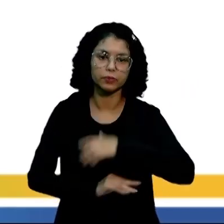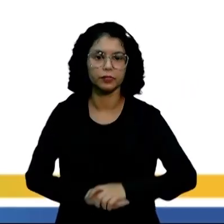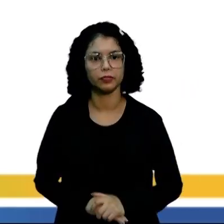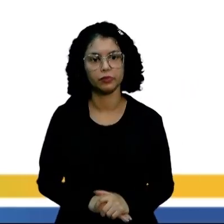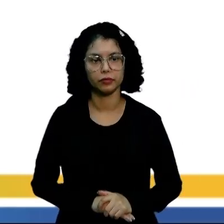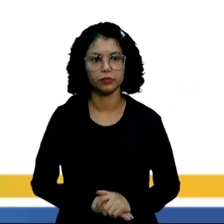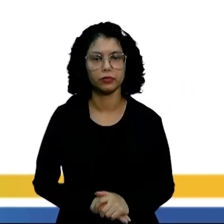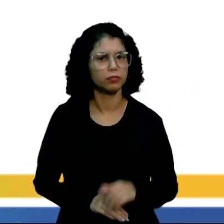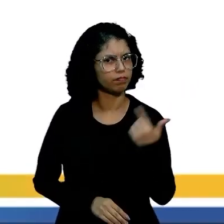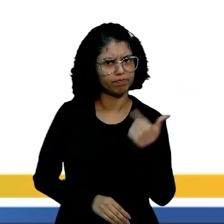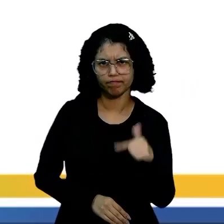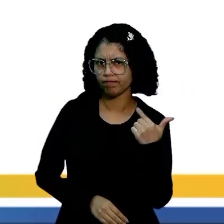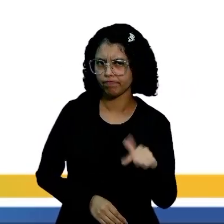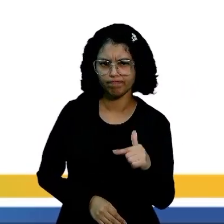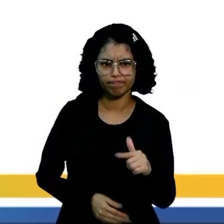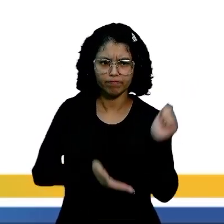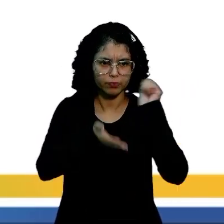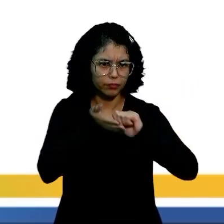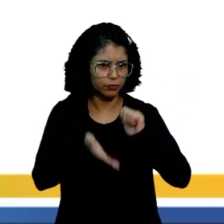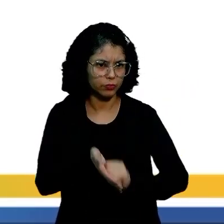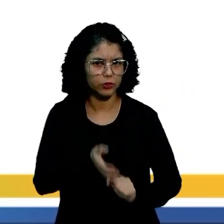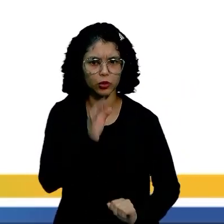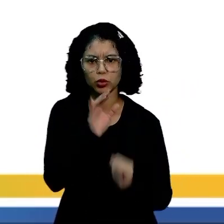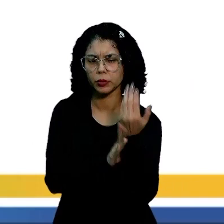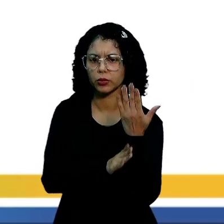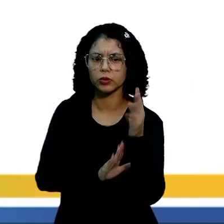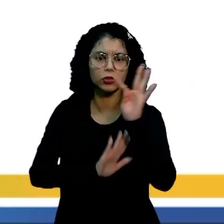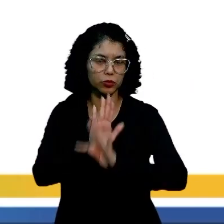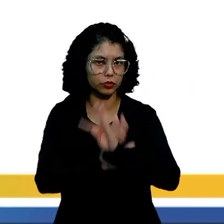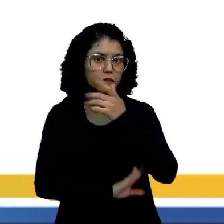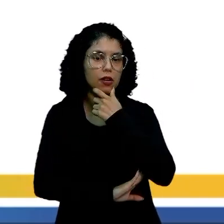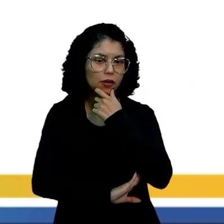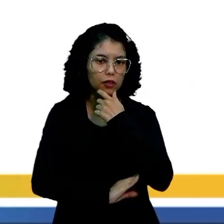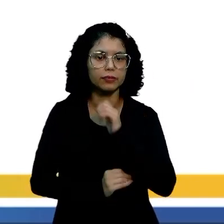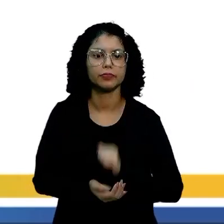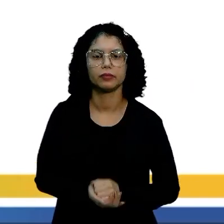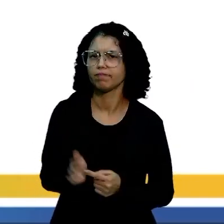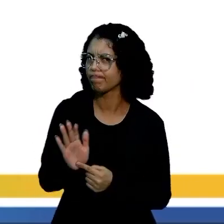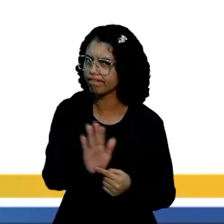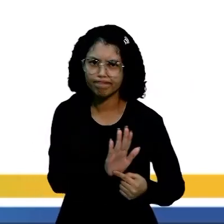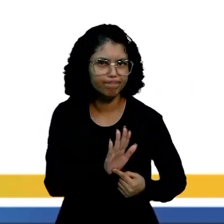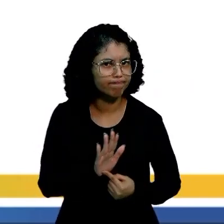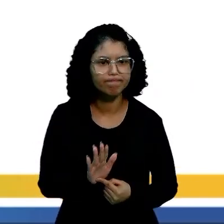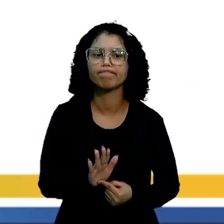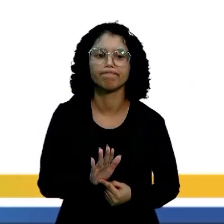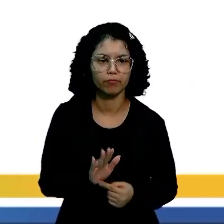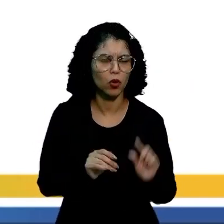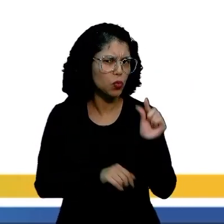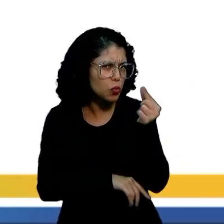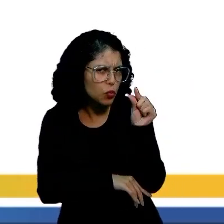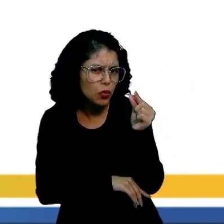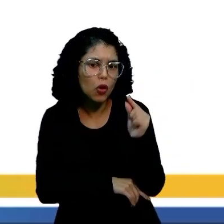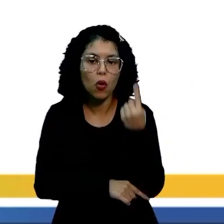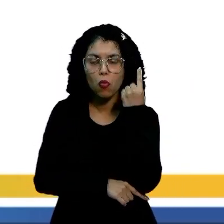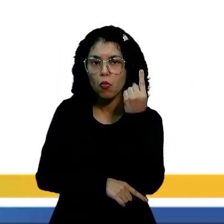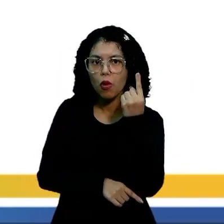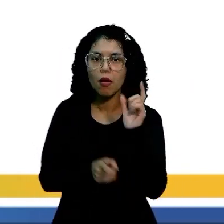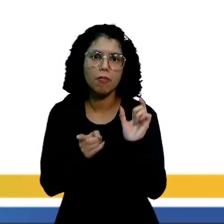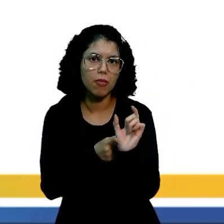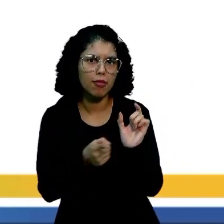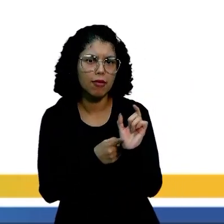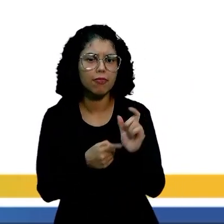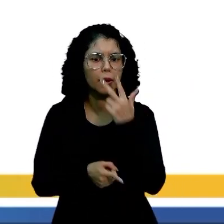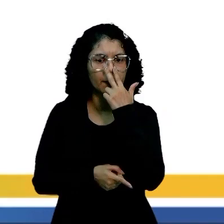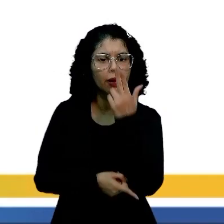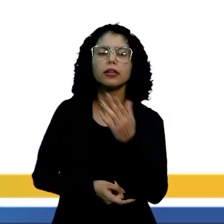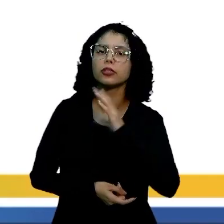inglês. Não há registros de existência de um texto em inglês que não apresente no mínimo uma palavra cognata